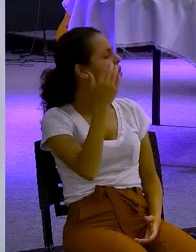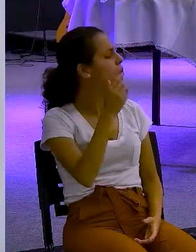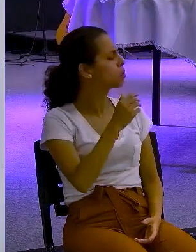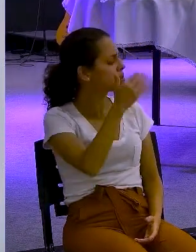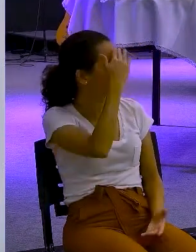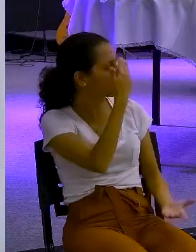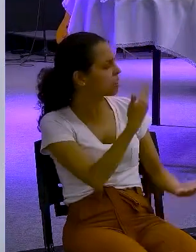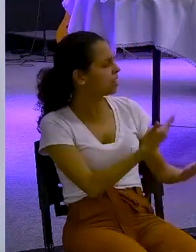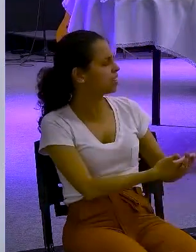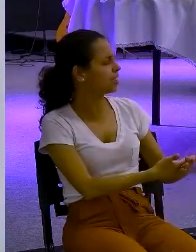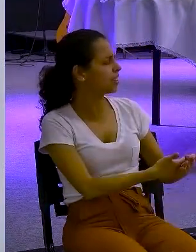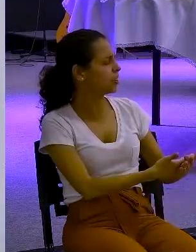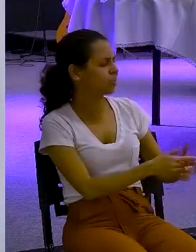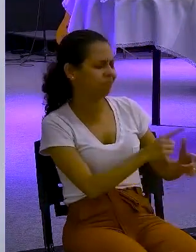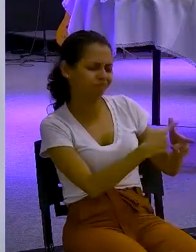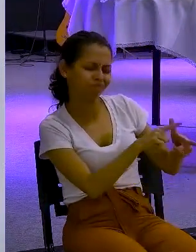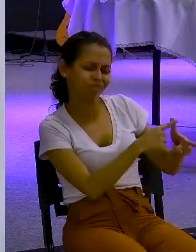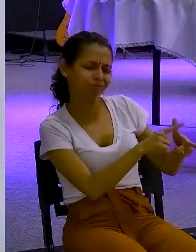possíveis.